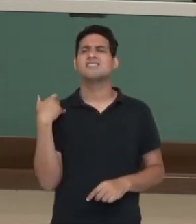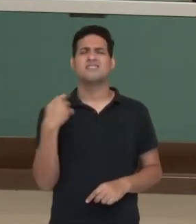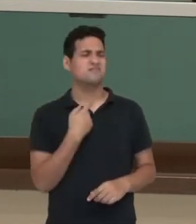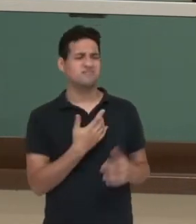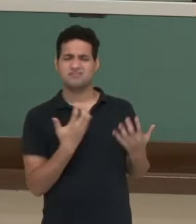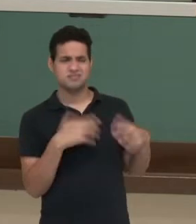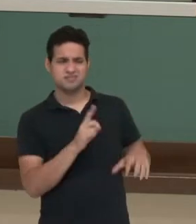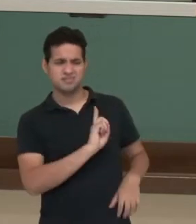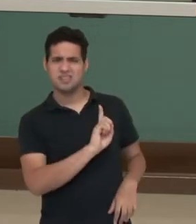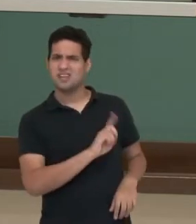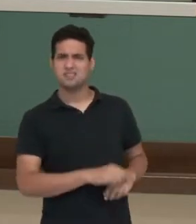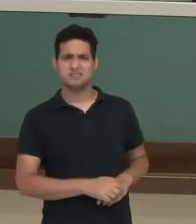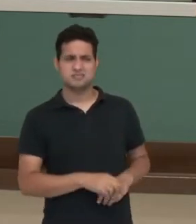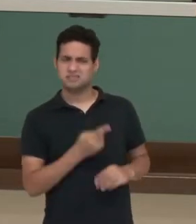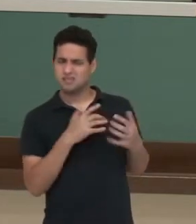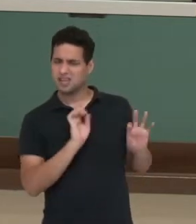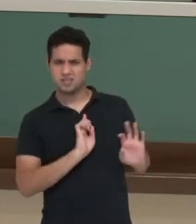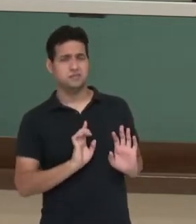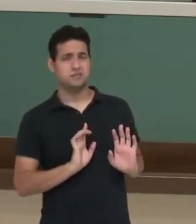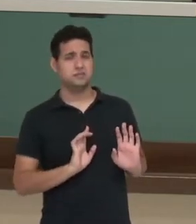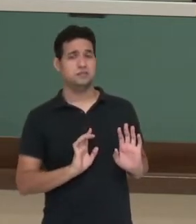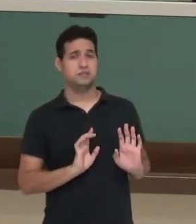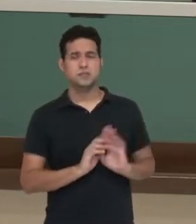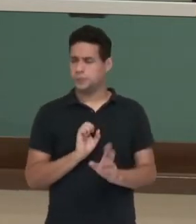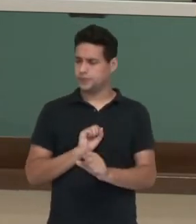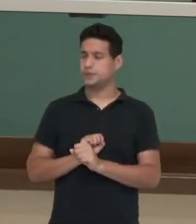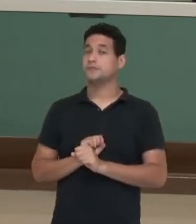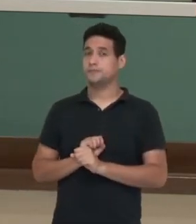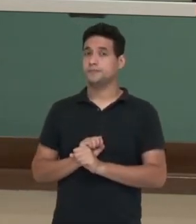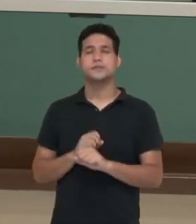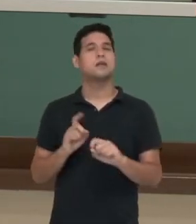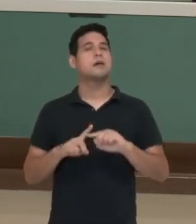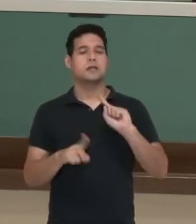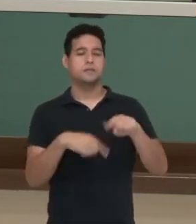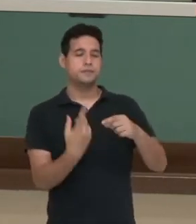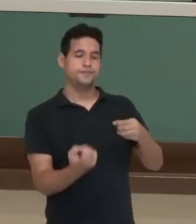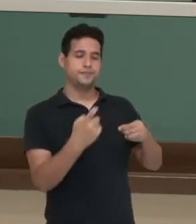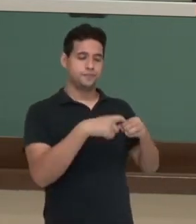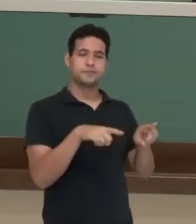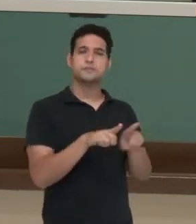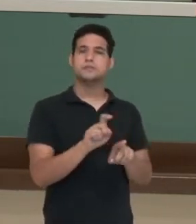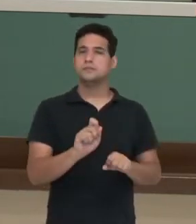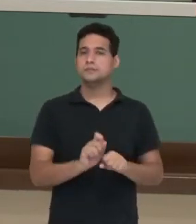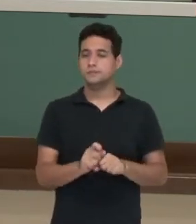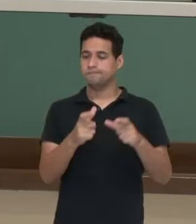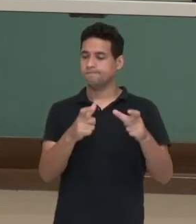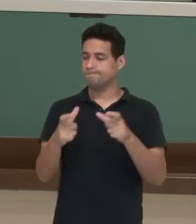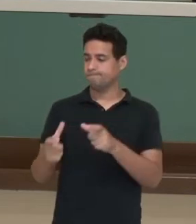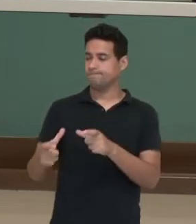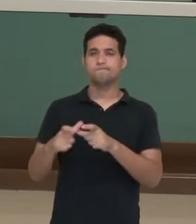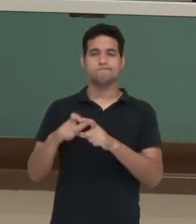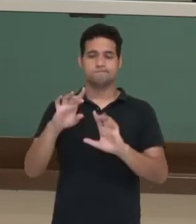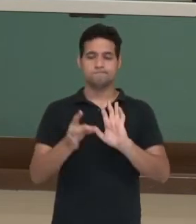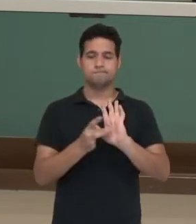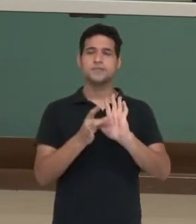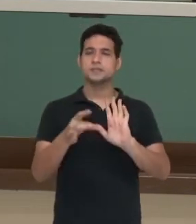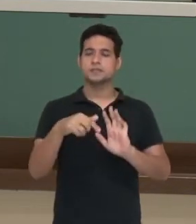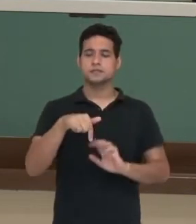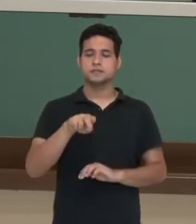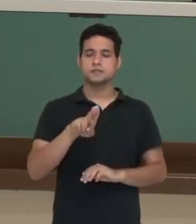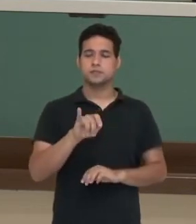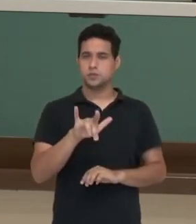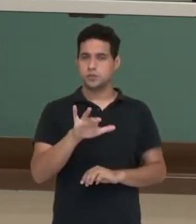quero. Ele resistiu a tudo isso, certo? E voltou ao lugar lá original em